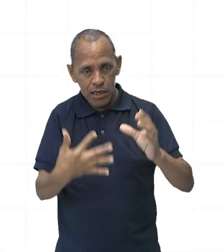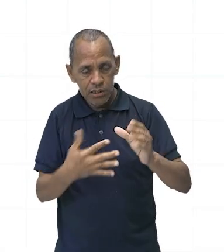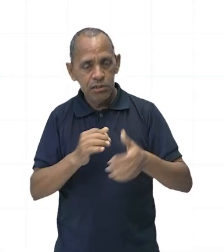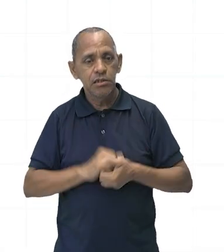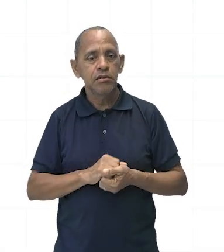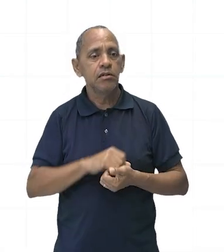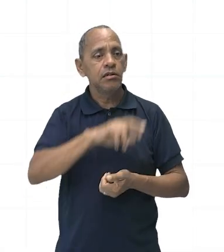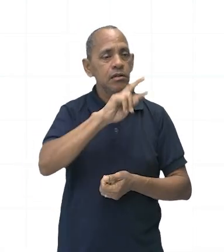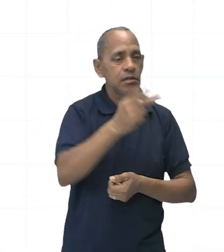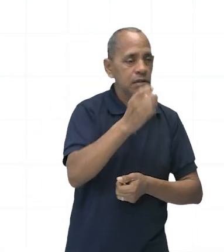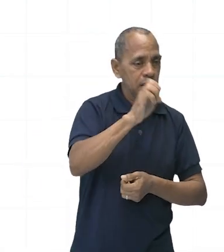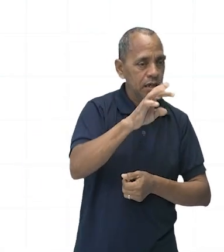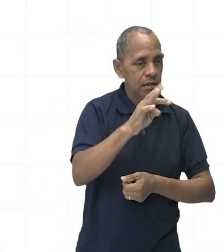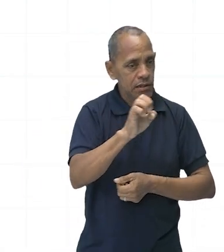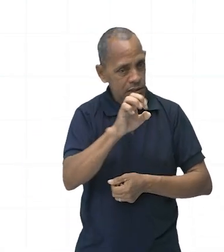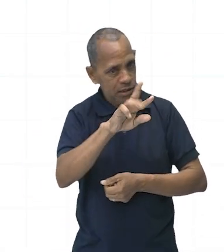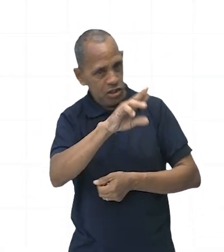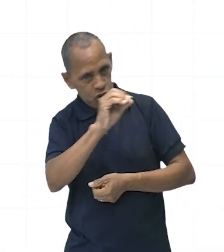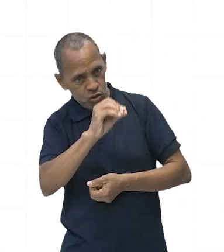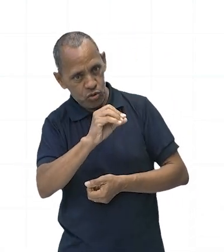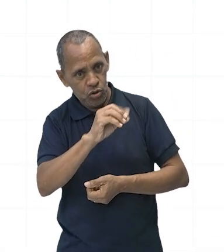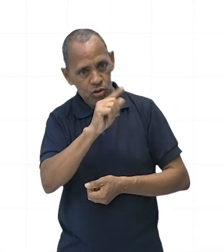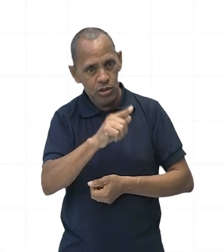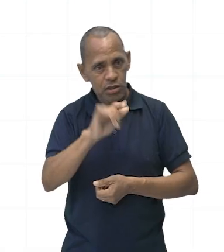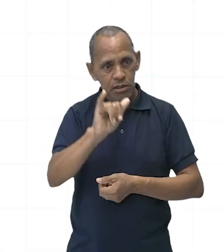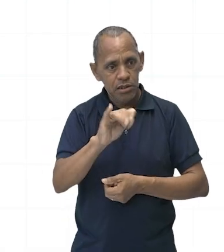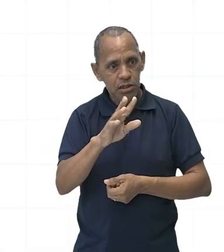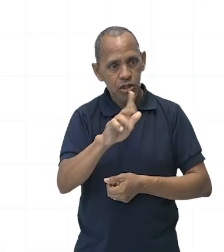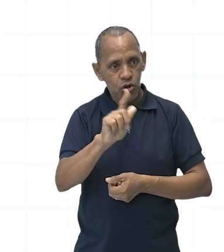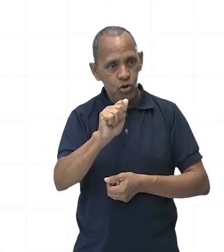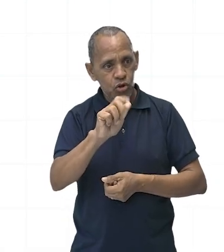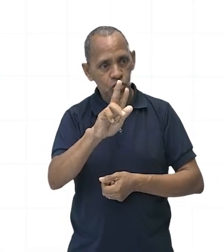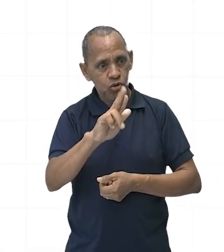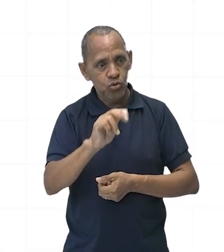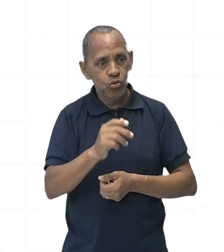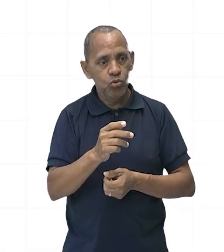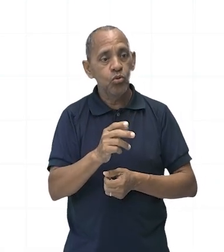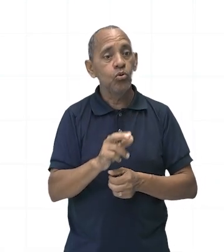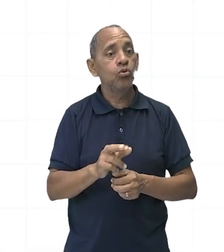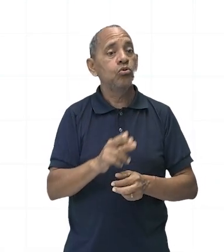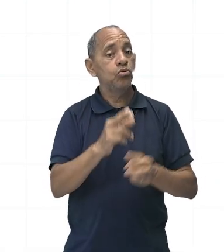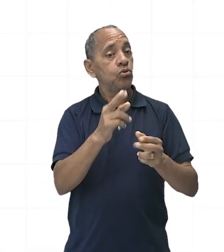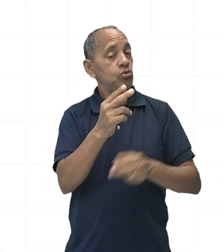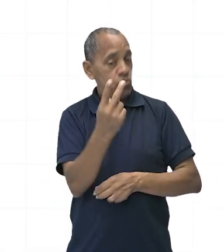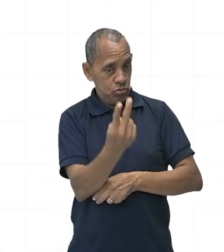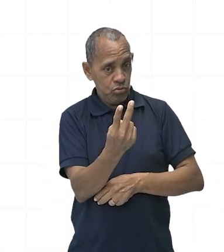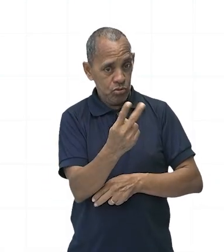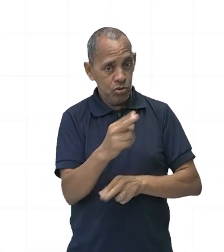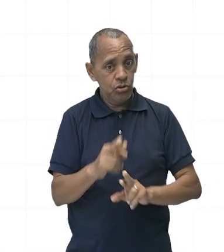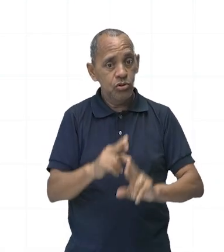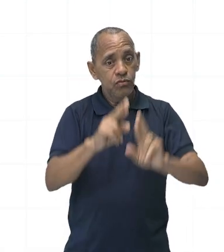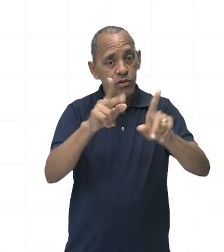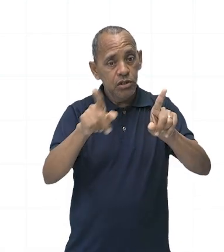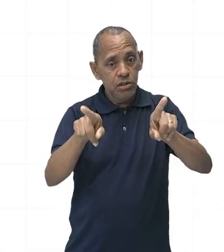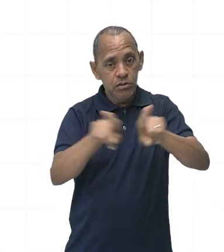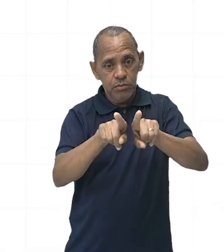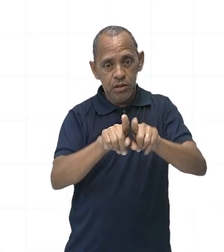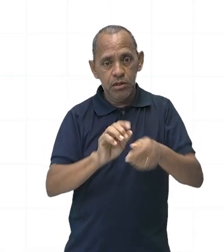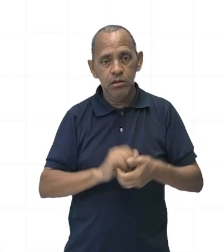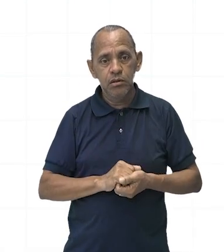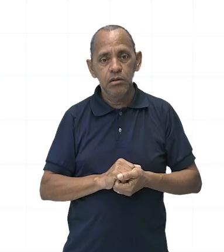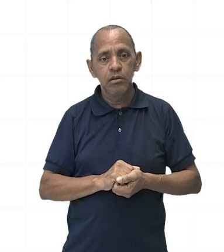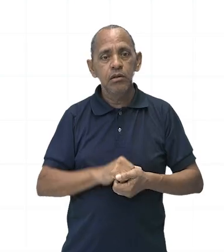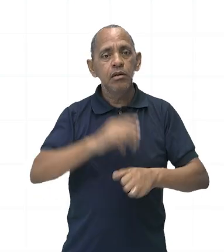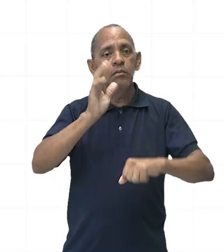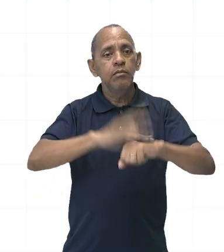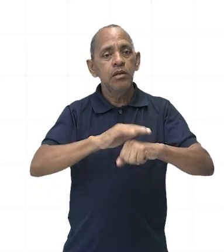em heterozigose. Vejam vocês que esse indivíduo ele está apresentando a característica, mesmo